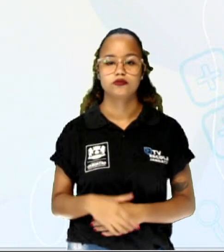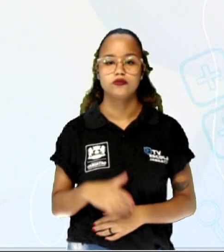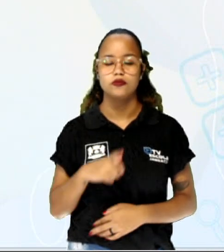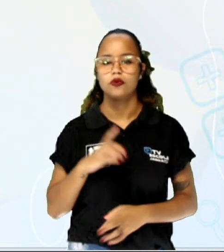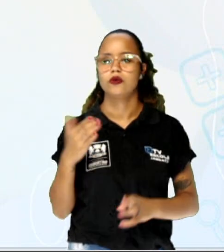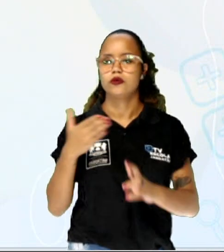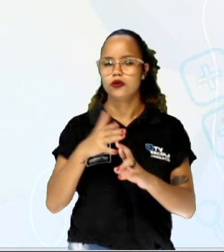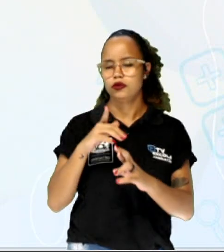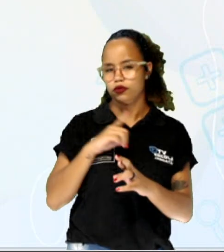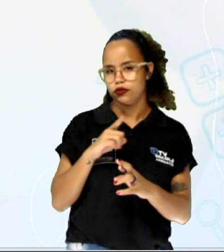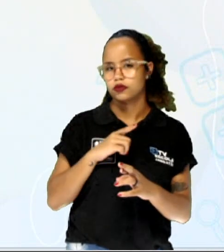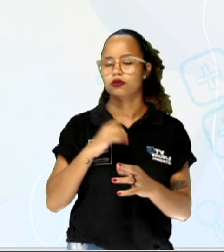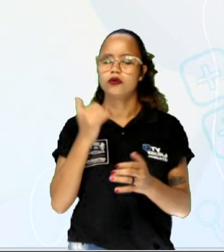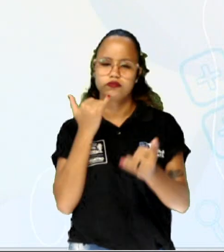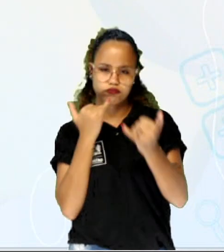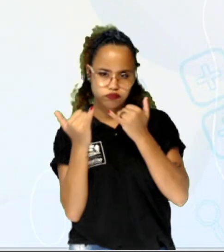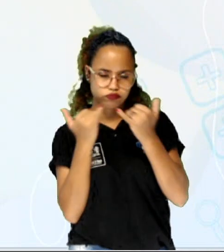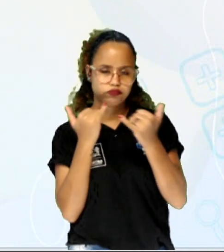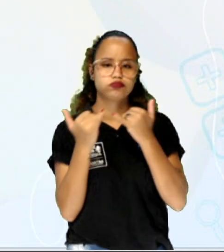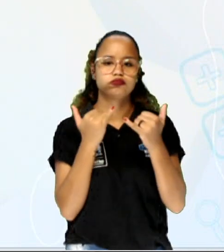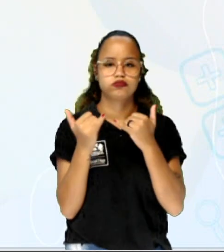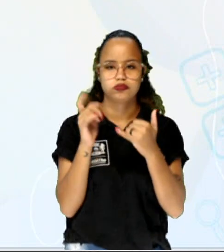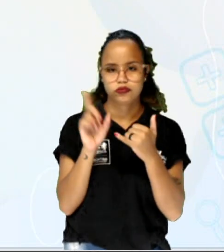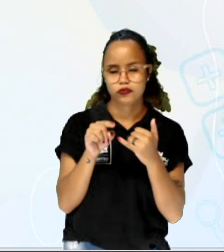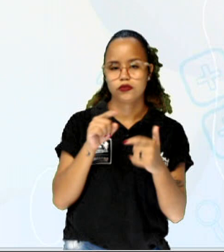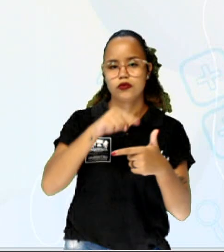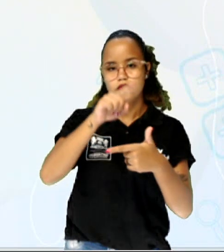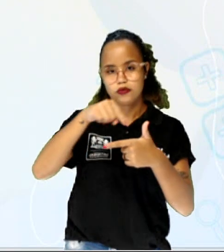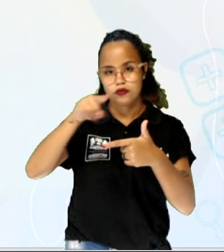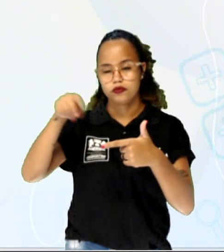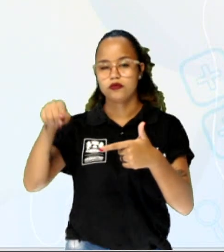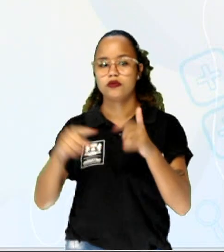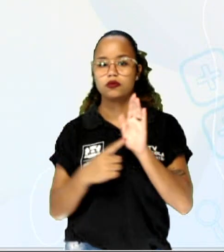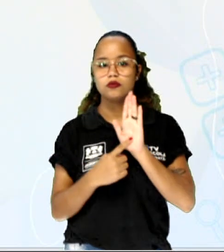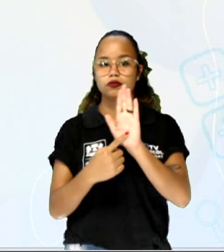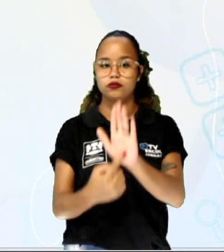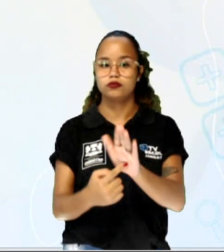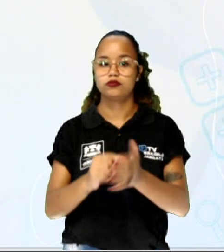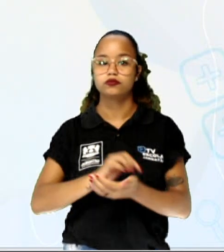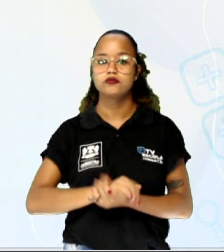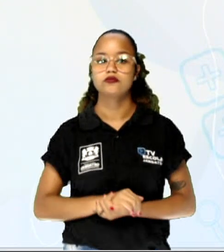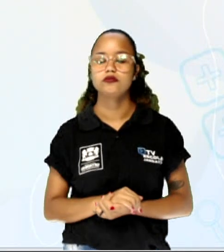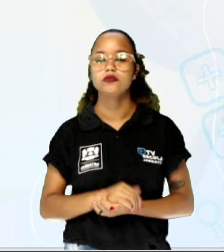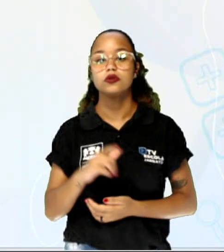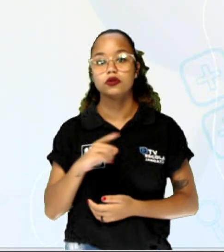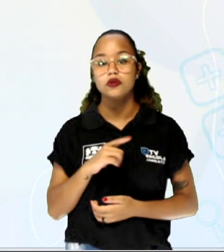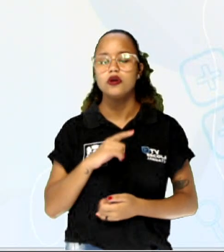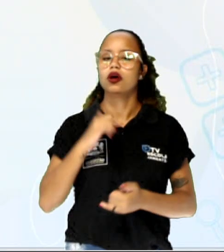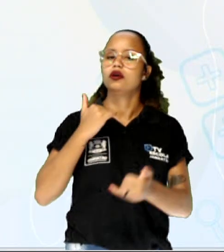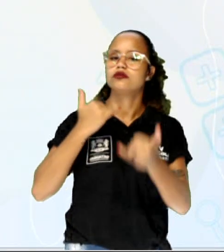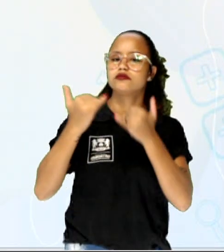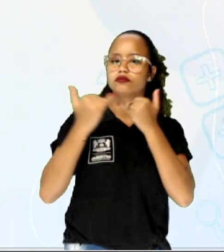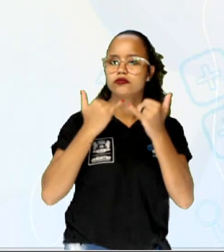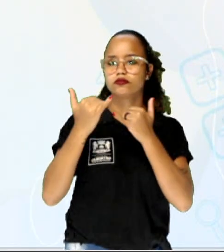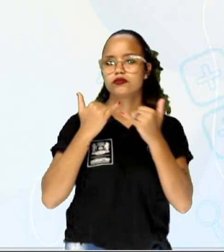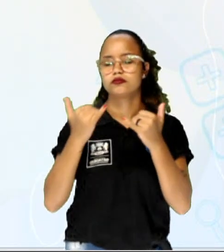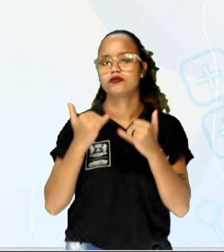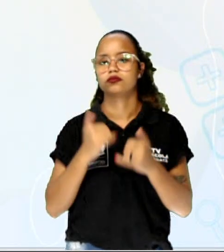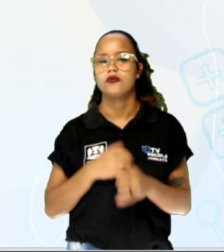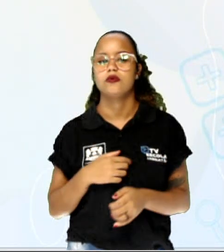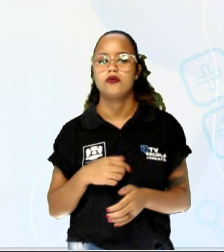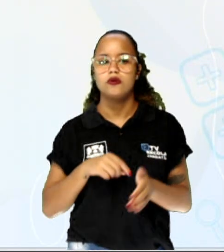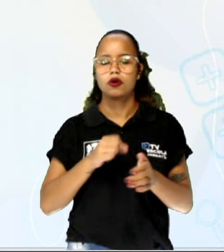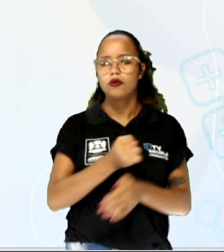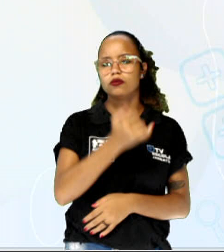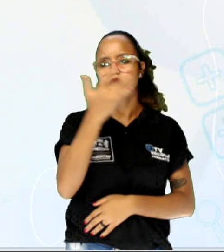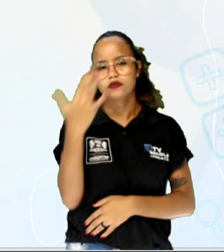dar respaldo para a informação que o gráfico vai estar apresentando. E aqui a gente tem as informações, né? Os dados, que no caso aí é a